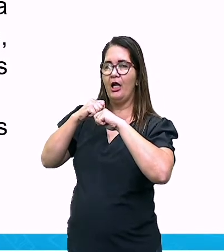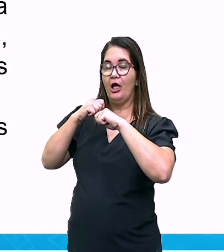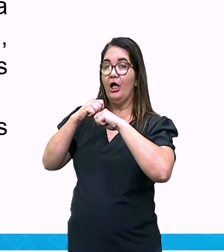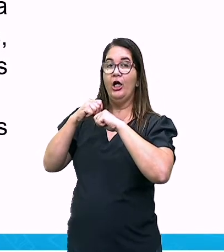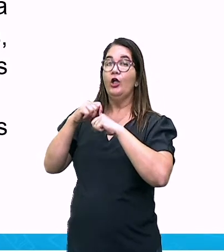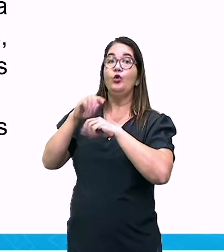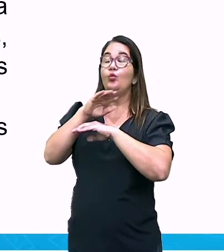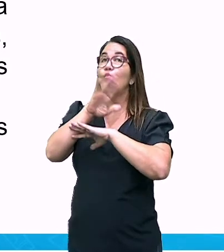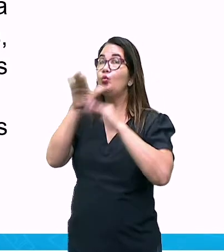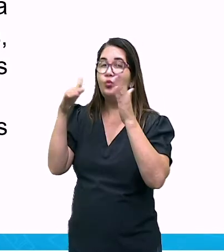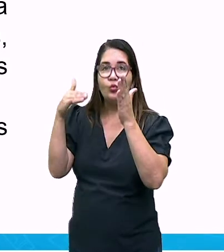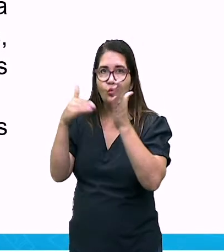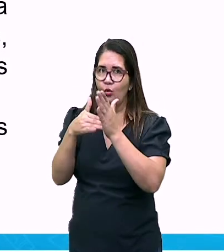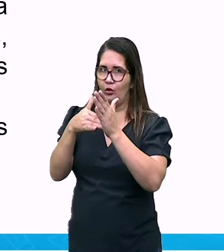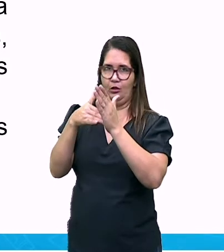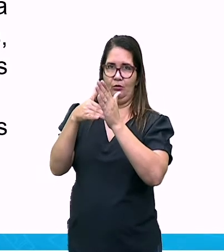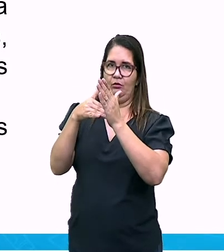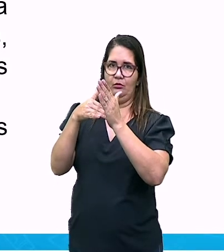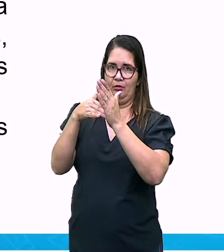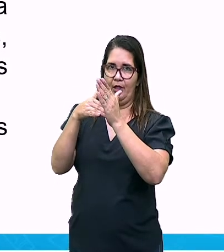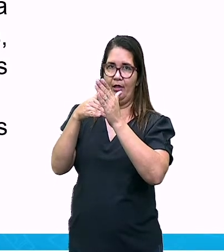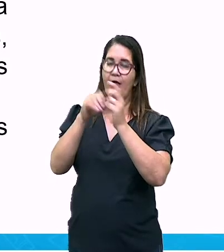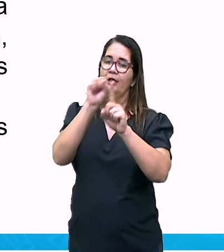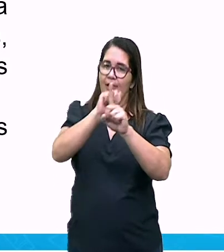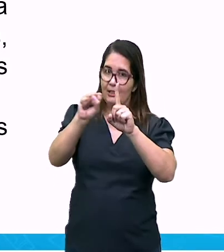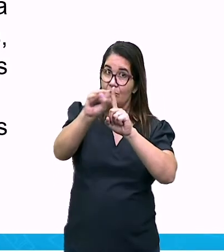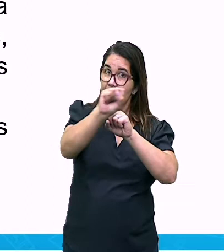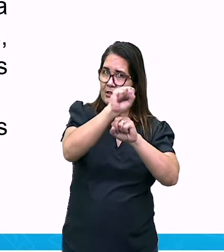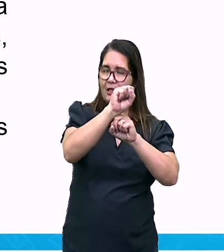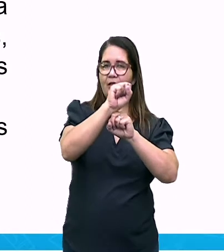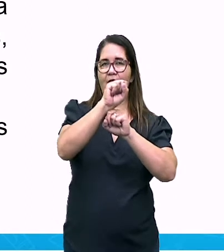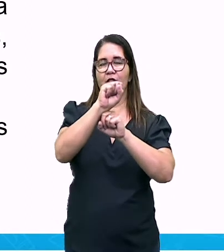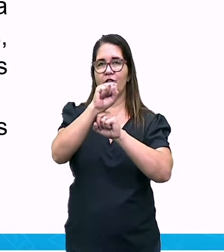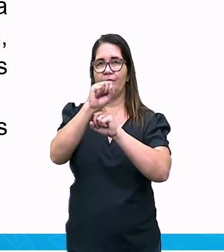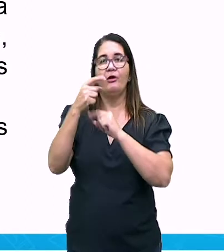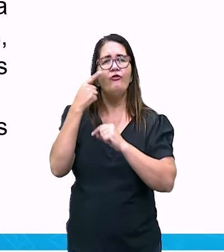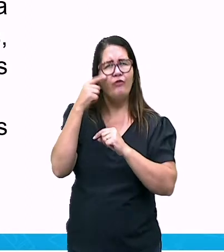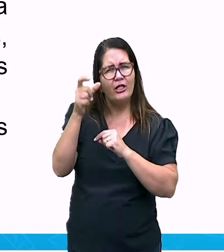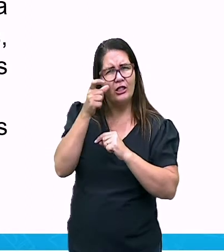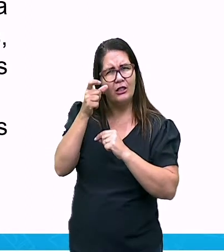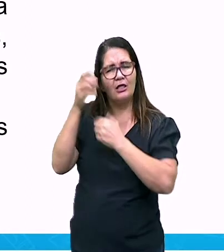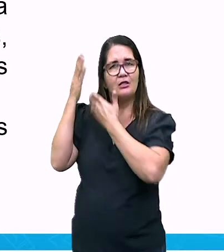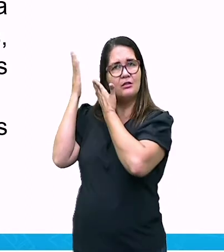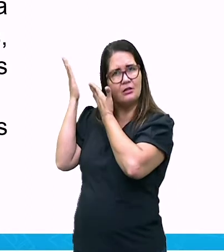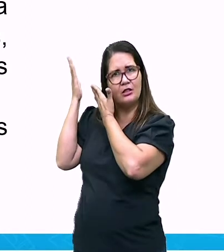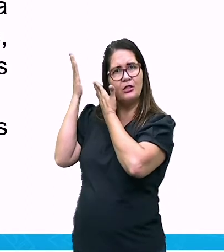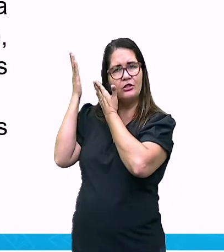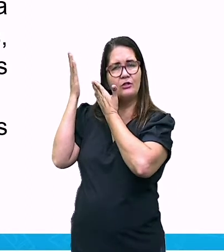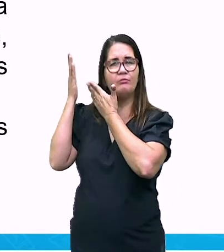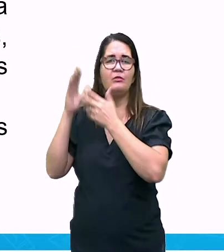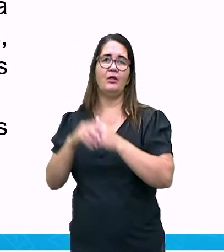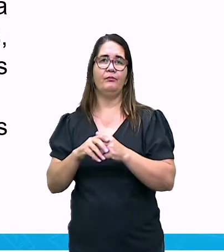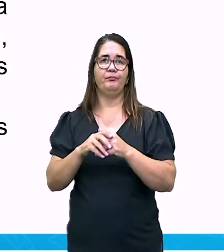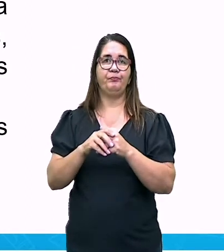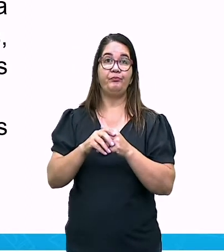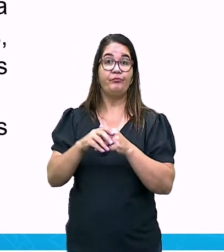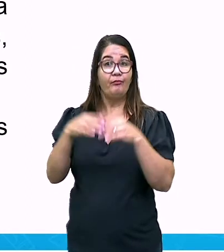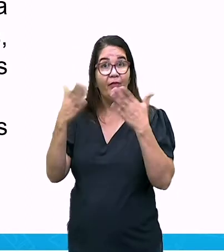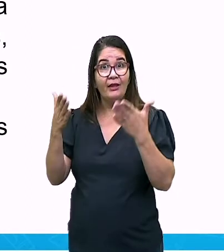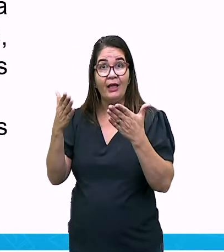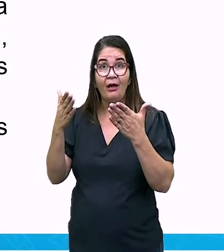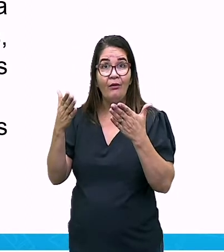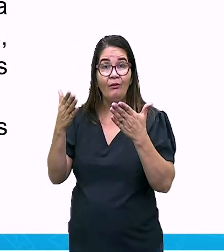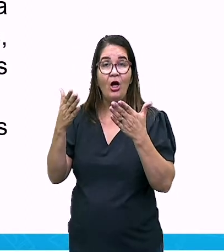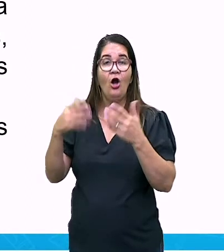época aqui, olha que interessante e triste ao mesmo tempo. Quem determinava tudo era o quê?